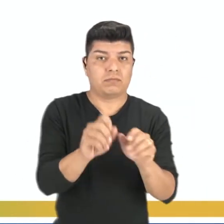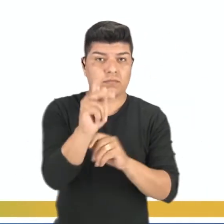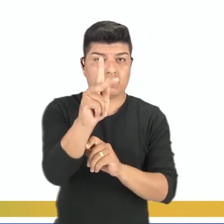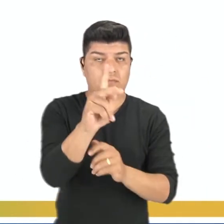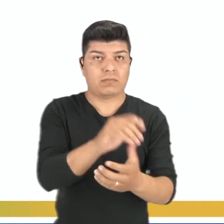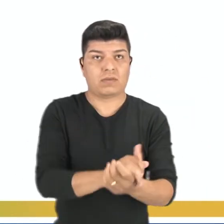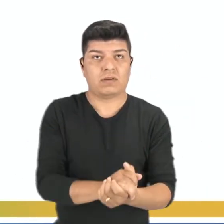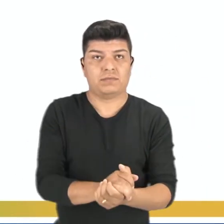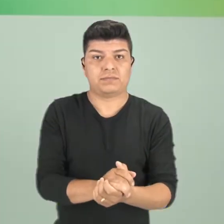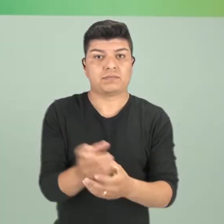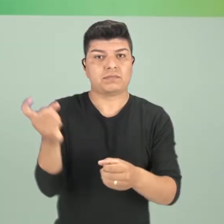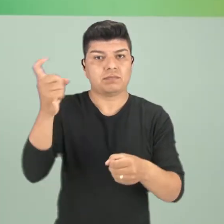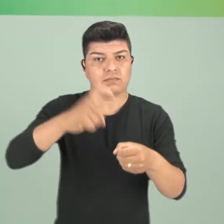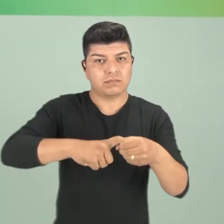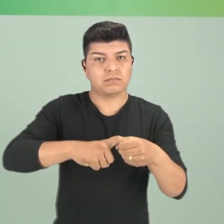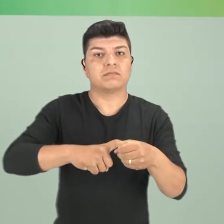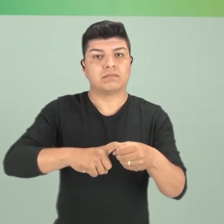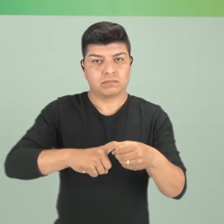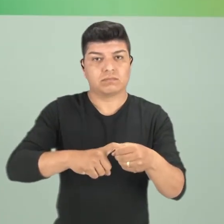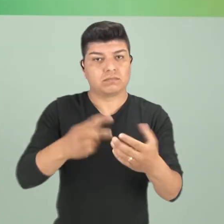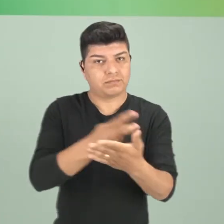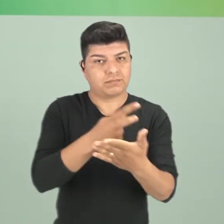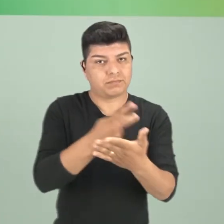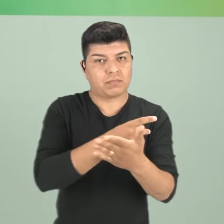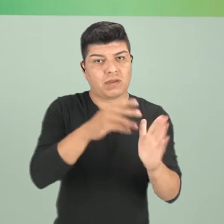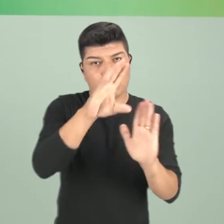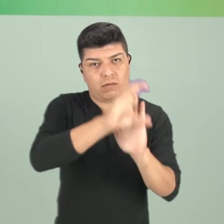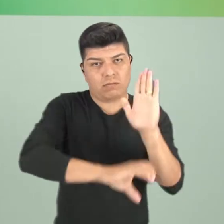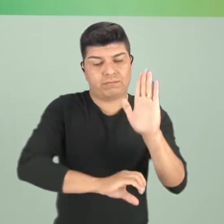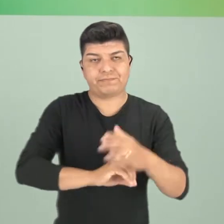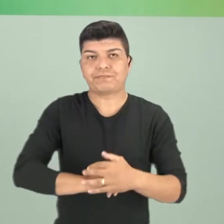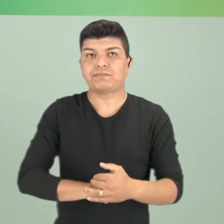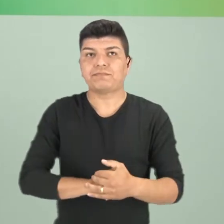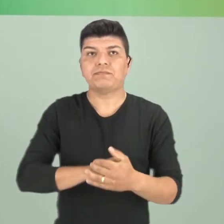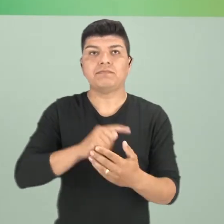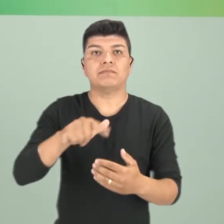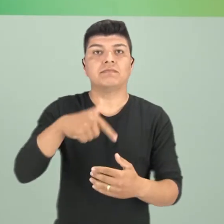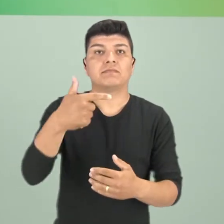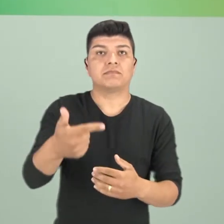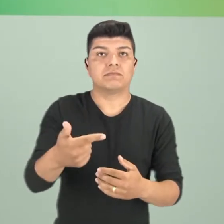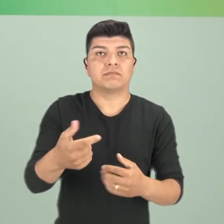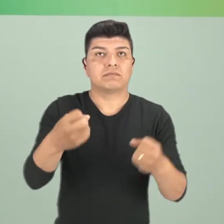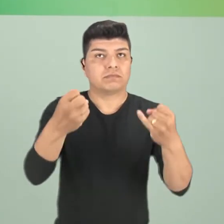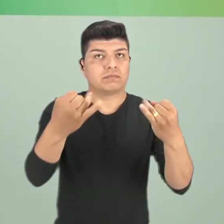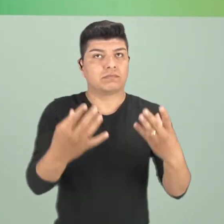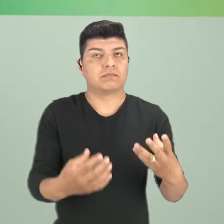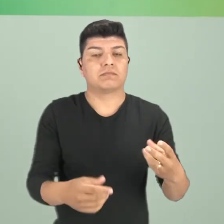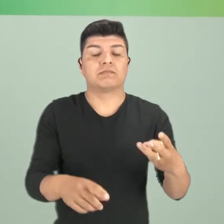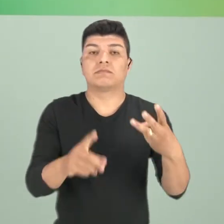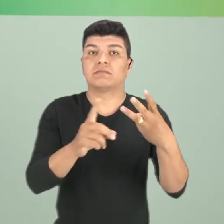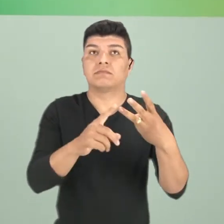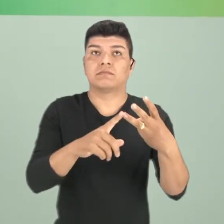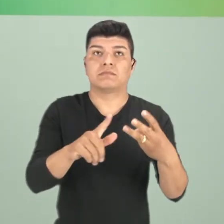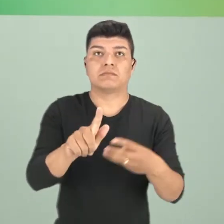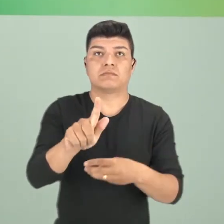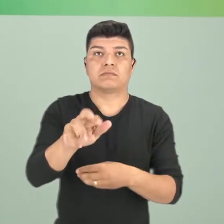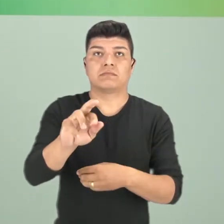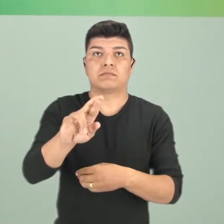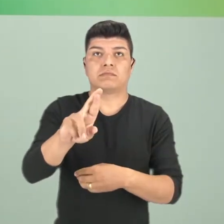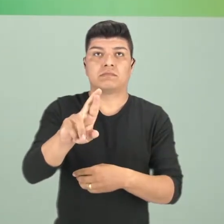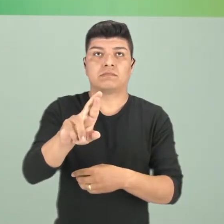tá? Só para retomar um pouquinho um erro de conceito. Um outro ponto a ser falado é sobre a grandeza